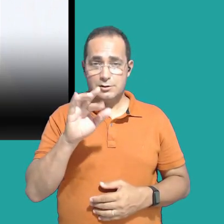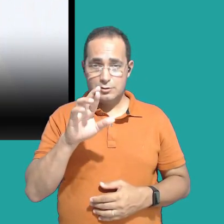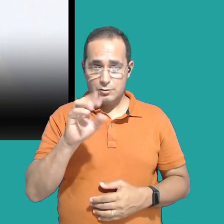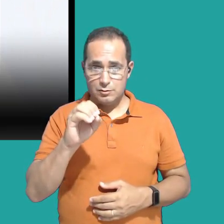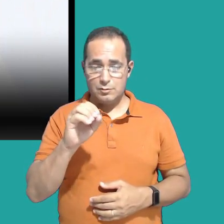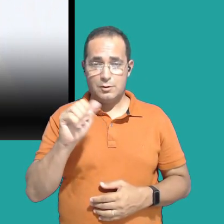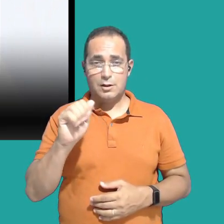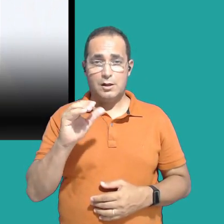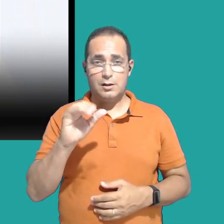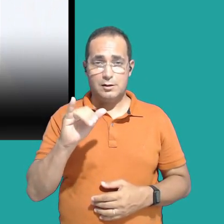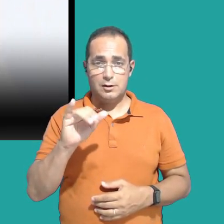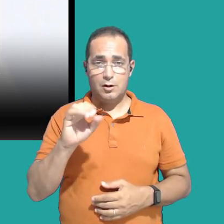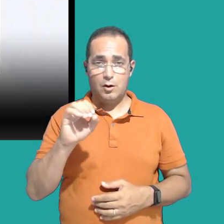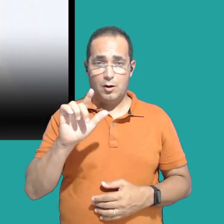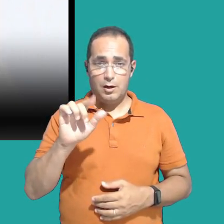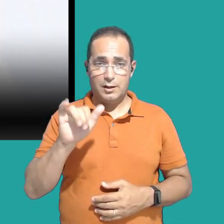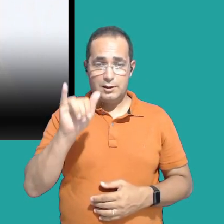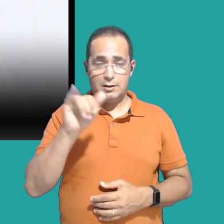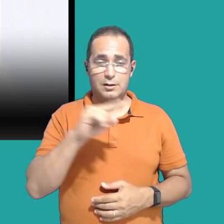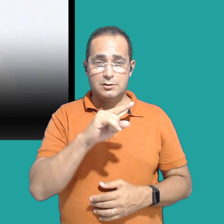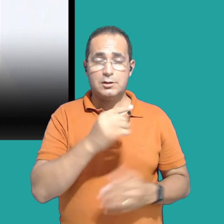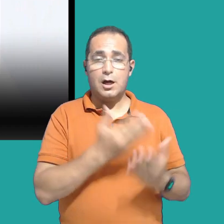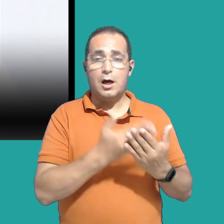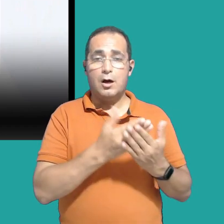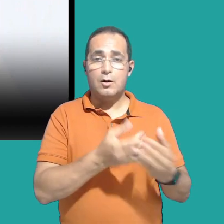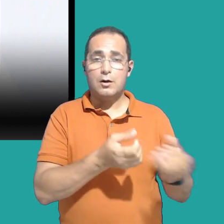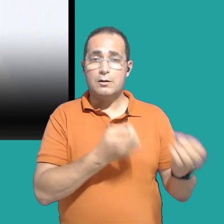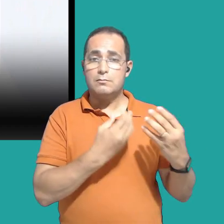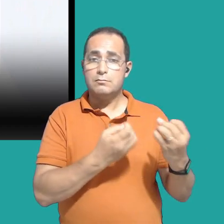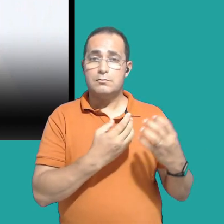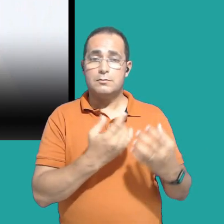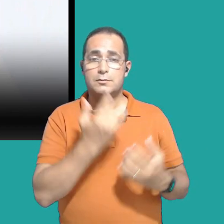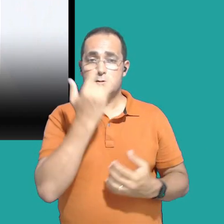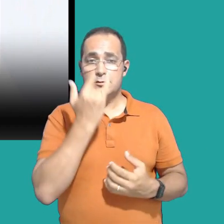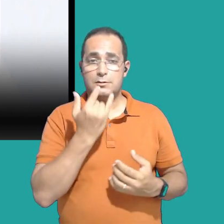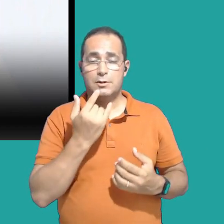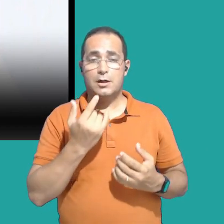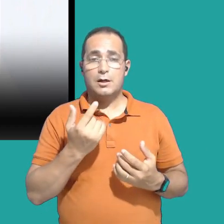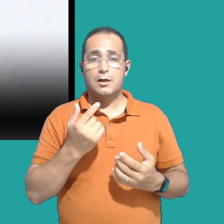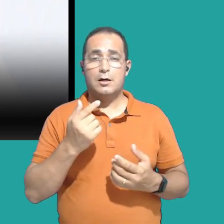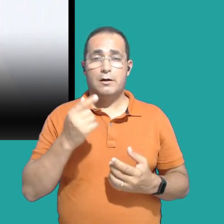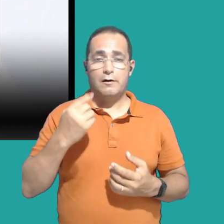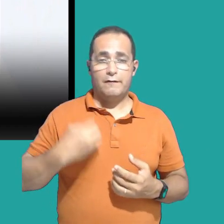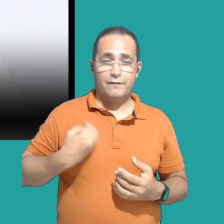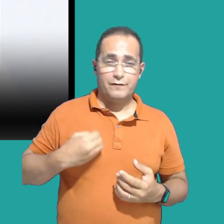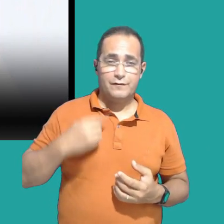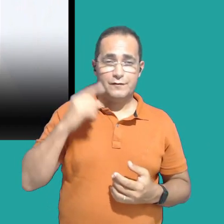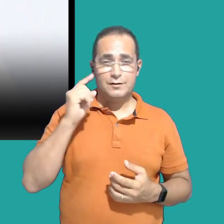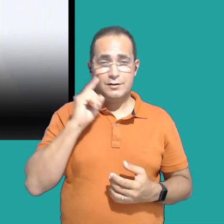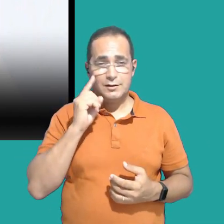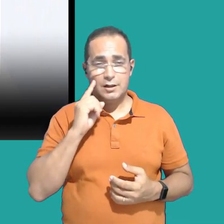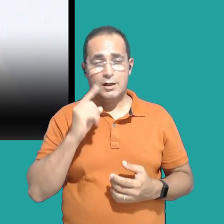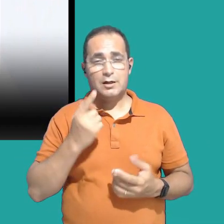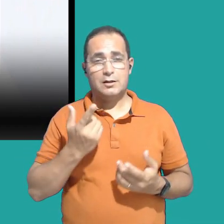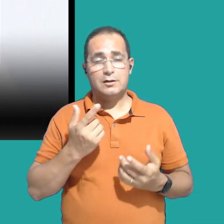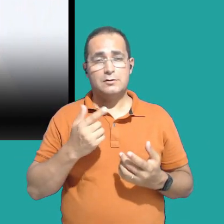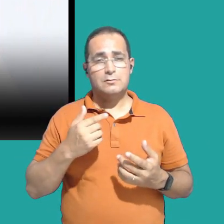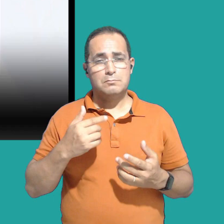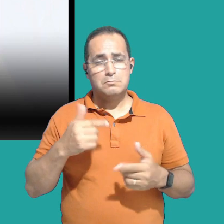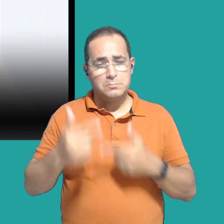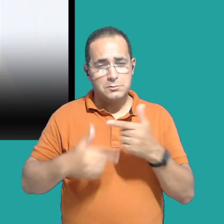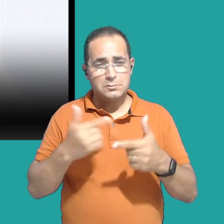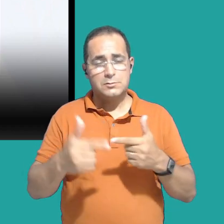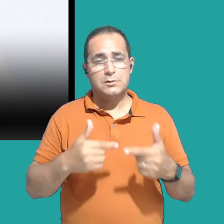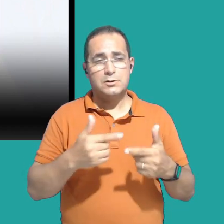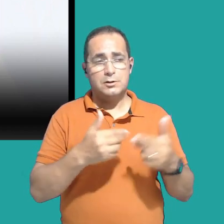né? Fazia reforço, fazia aulas assim voltadas para deficiência, para a atividade da vida diária,